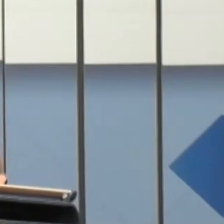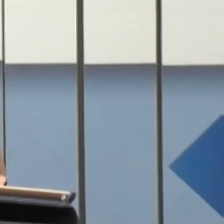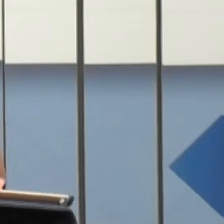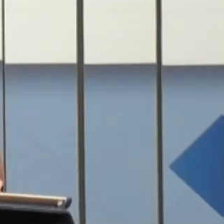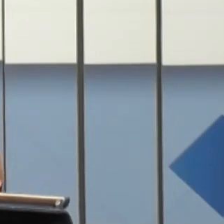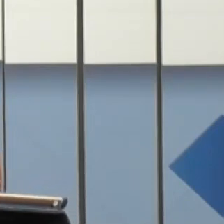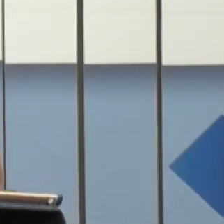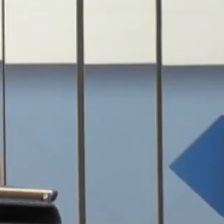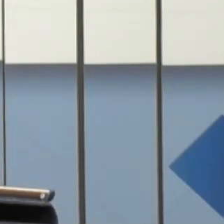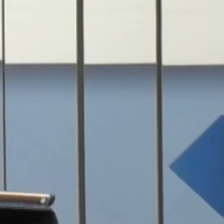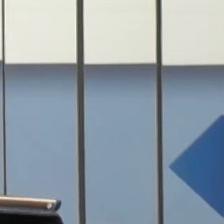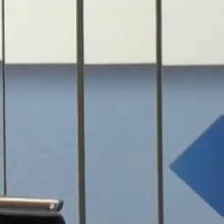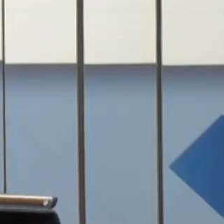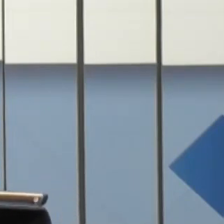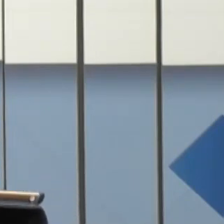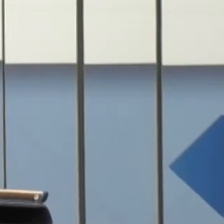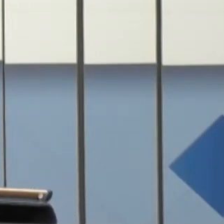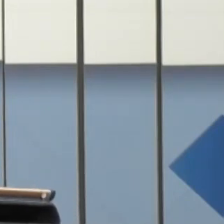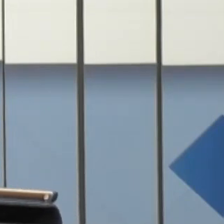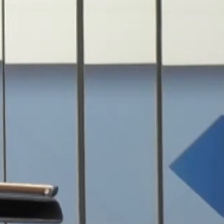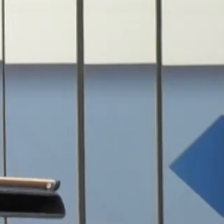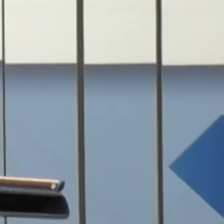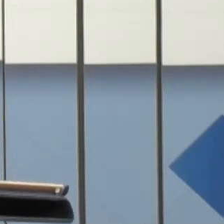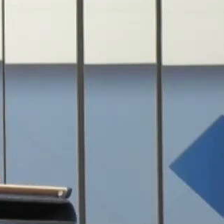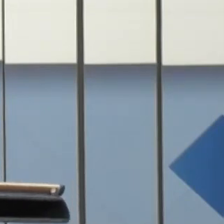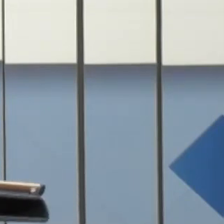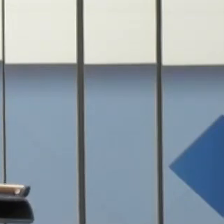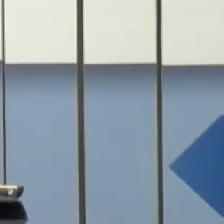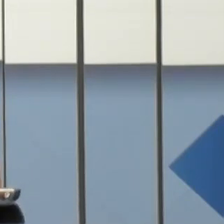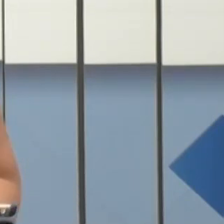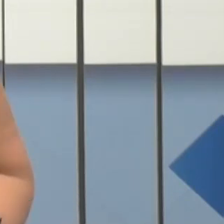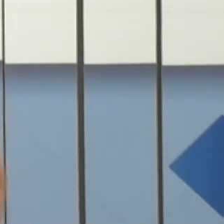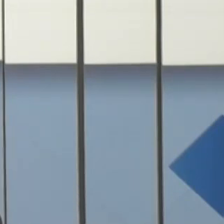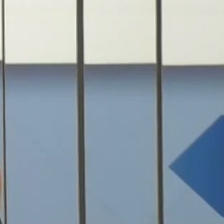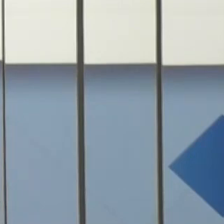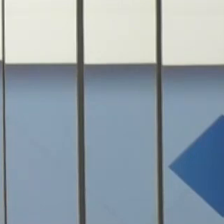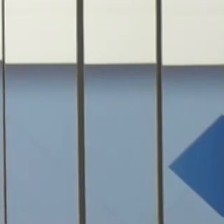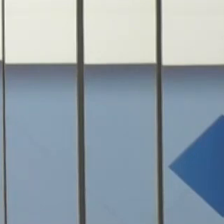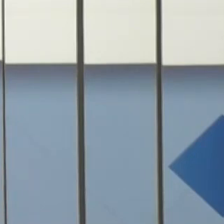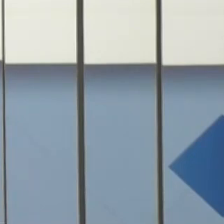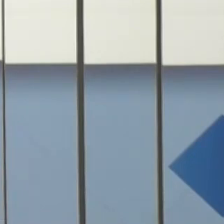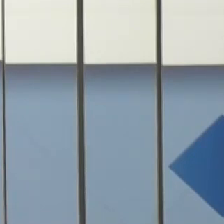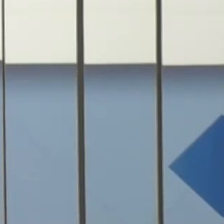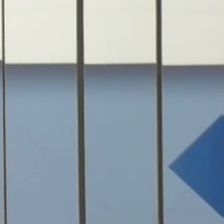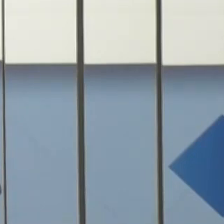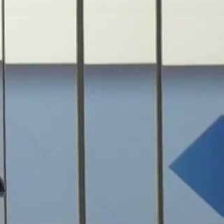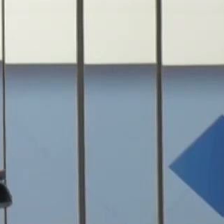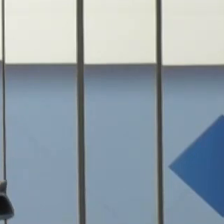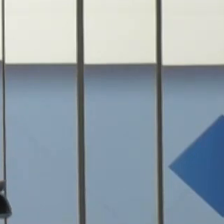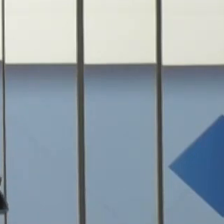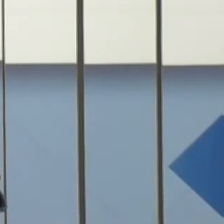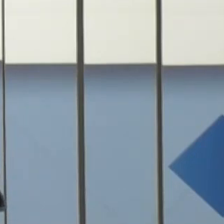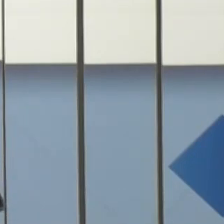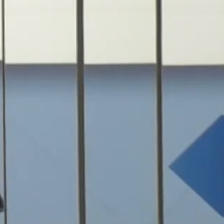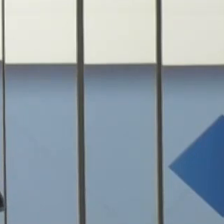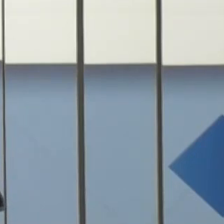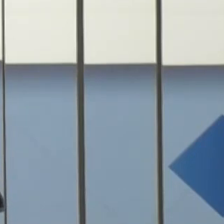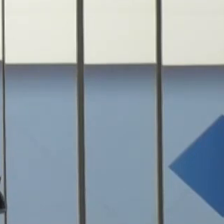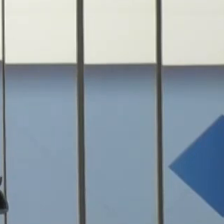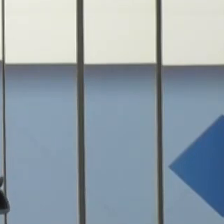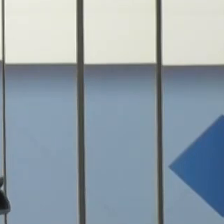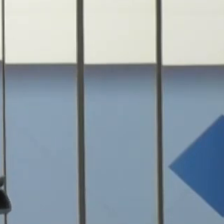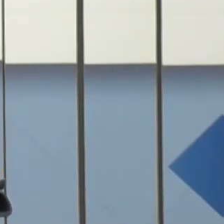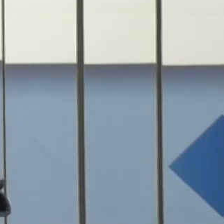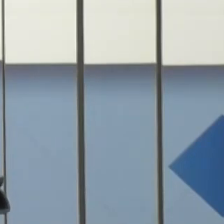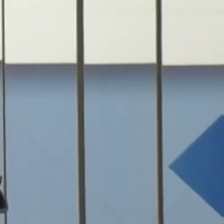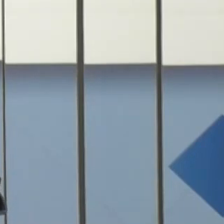vários palestrantes e você pode participar vindo até o plenário da Câmara Municipal de Campinas com a entrada pela Avenida